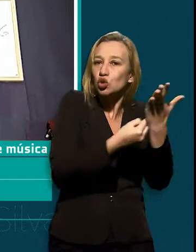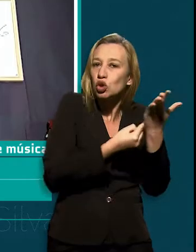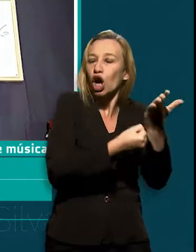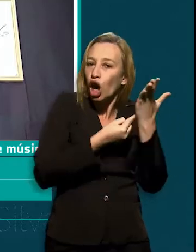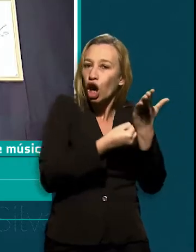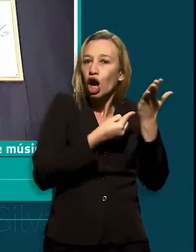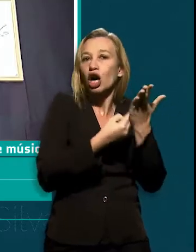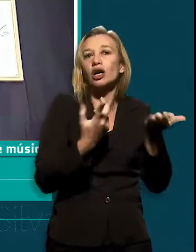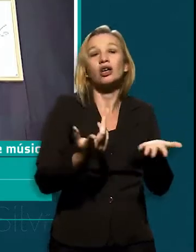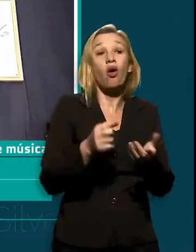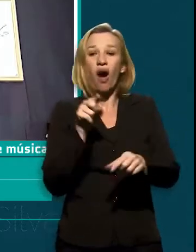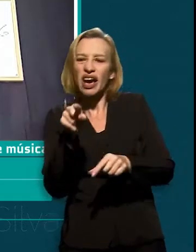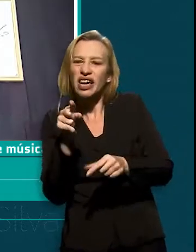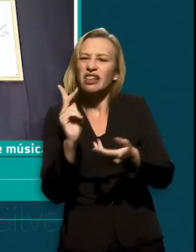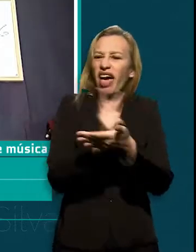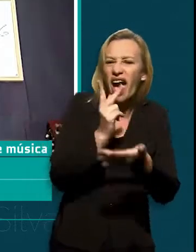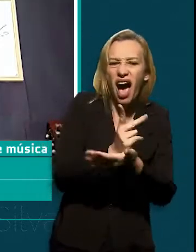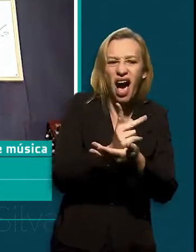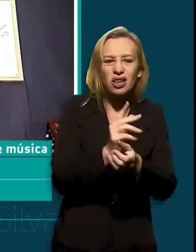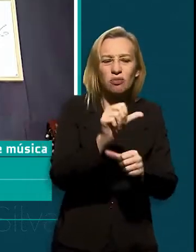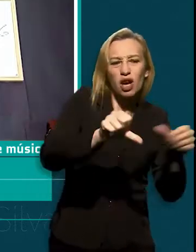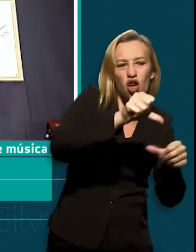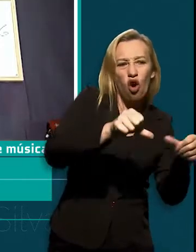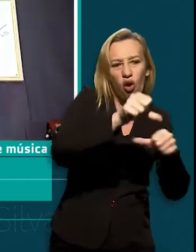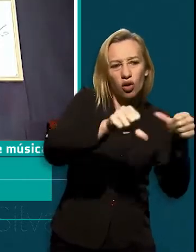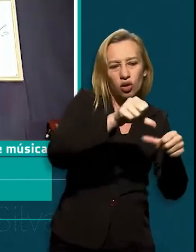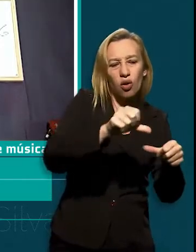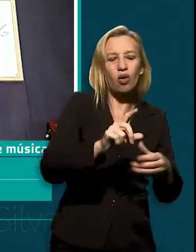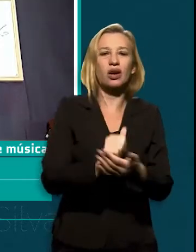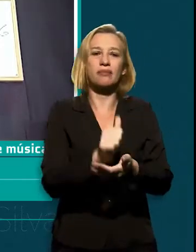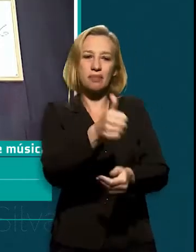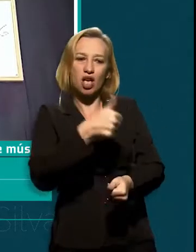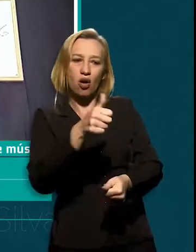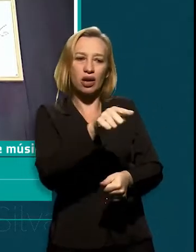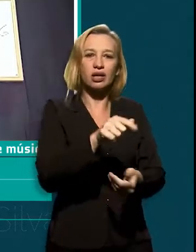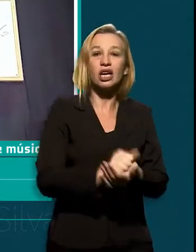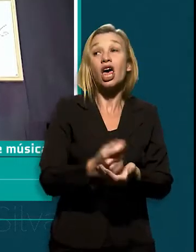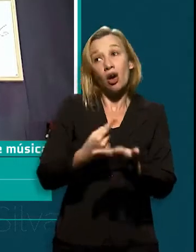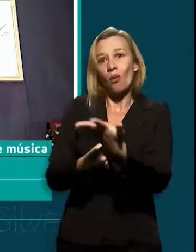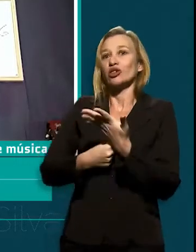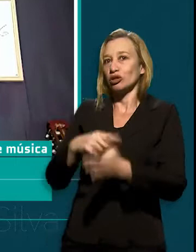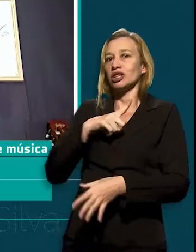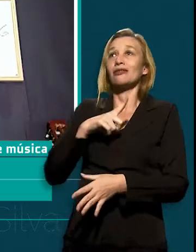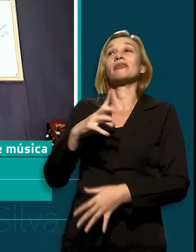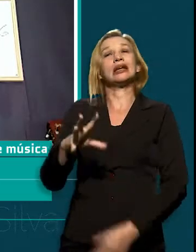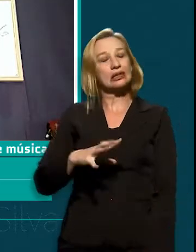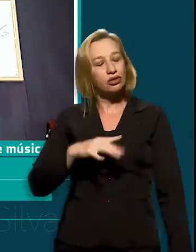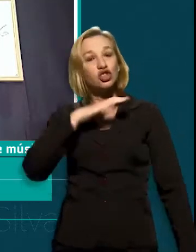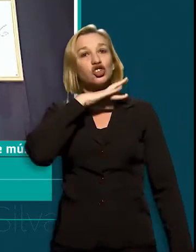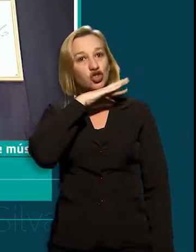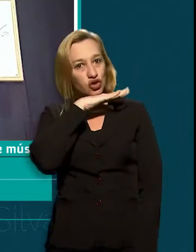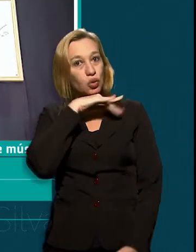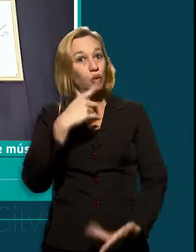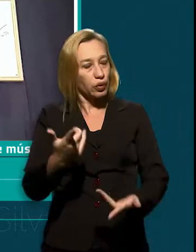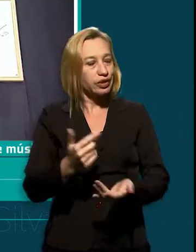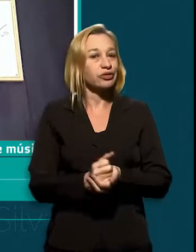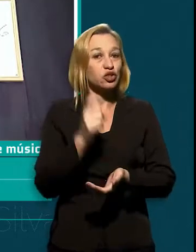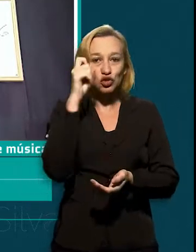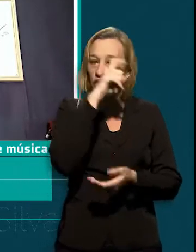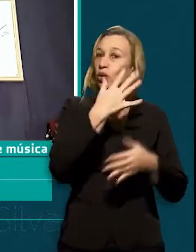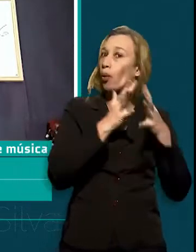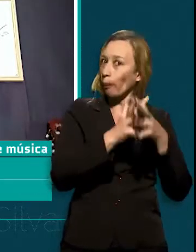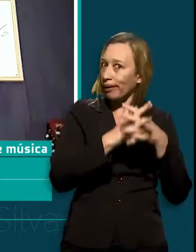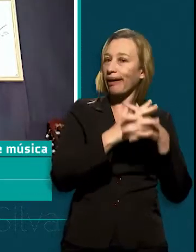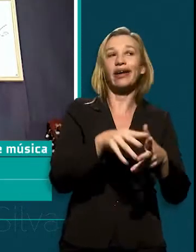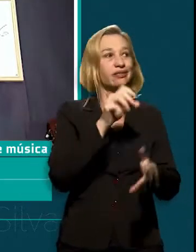Olha, você me faz isso. Não, aqui não está legal. Então eu tive essa ajuda aí, mas, nossa, foi um perrengue aí